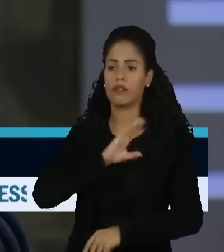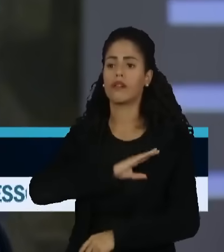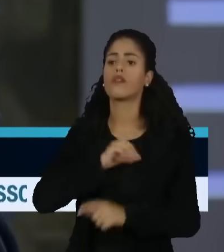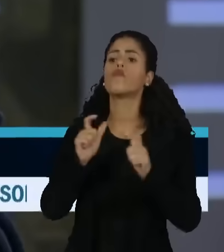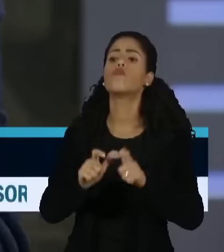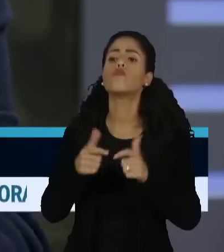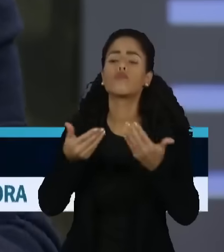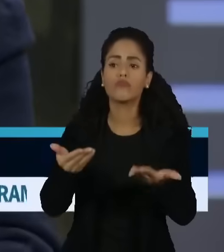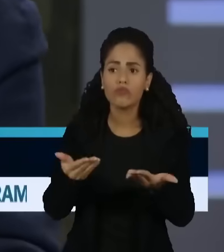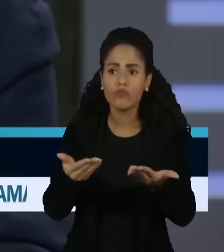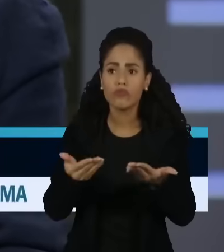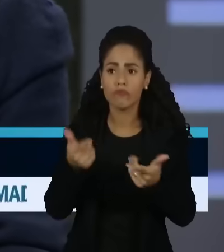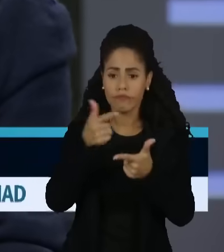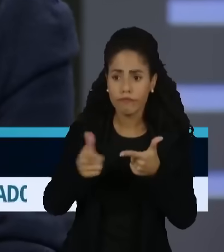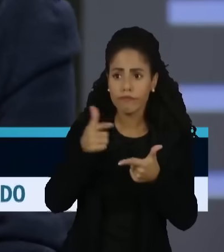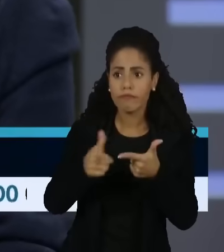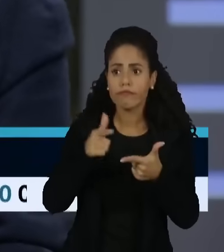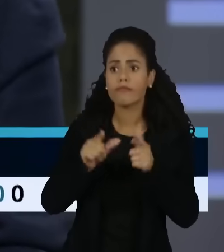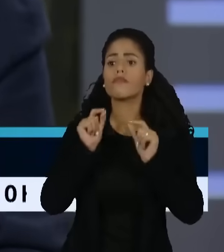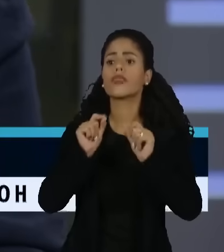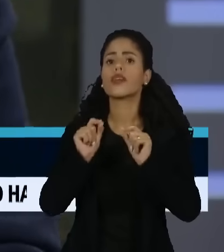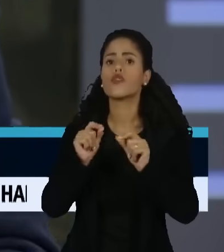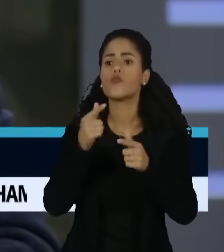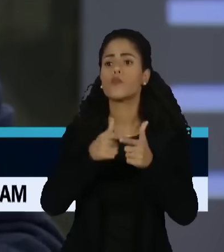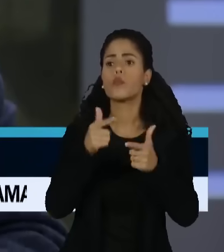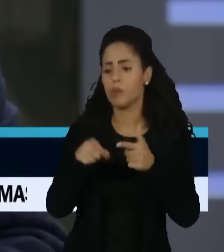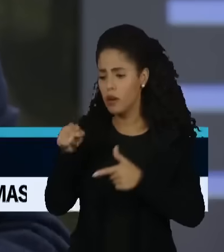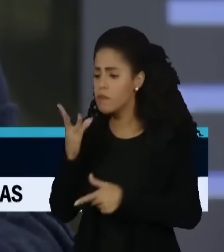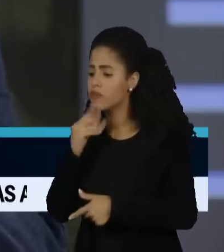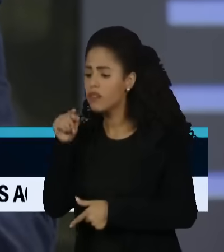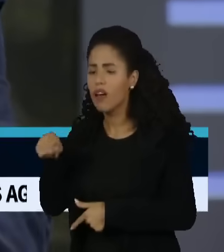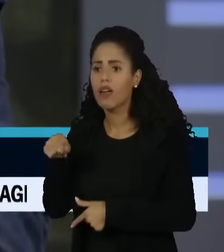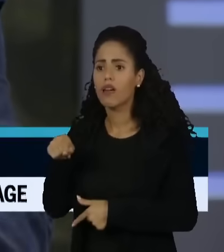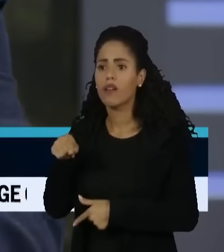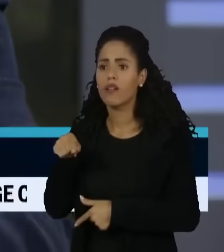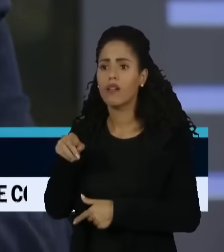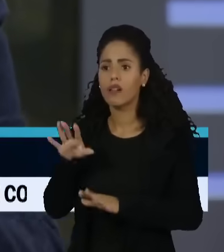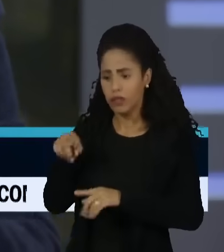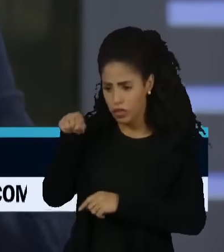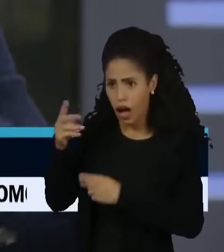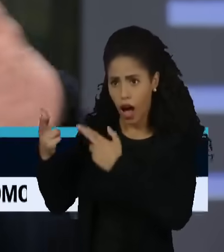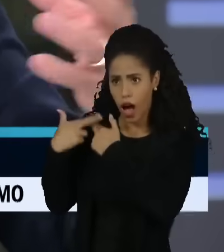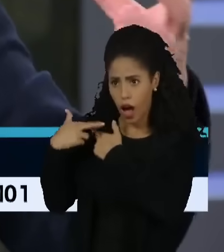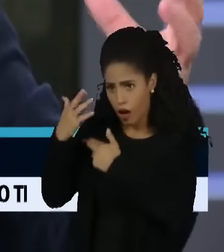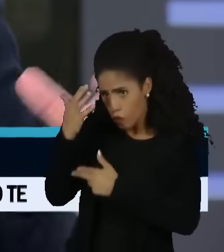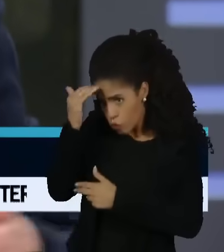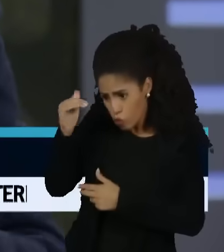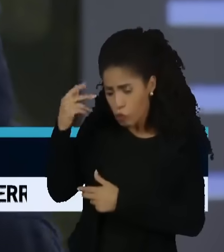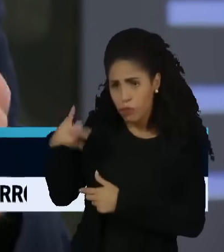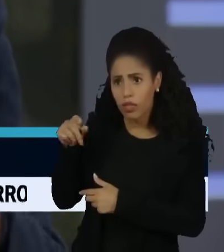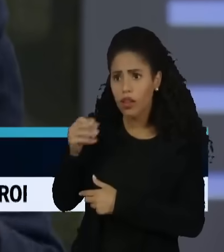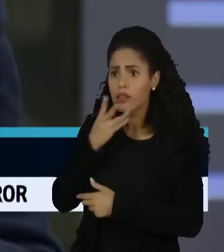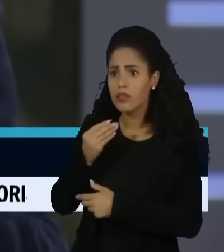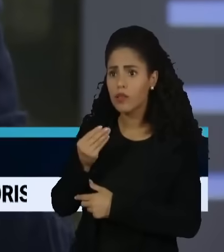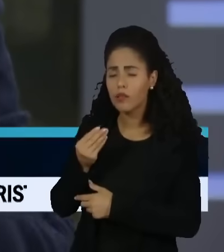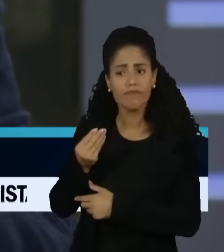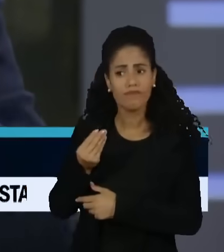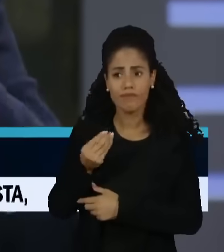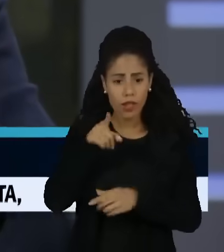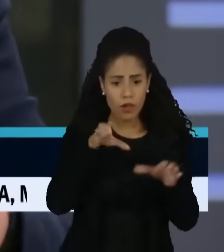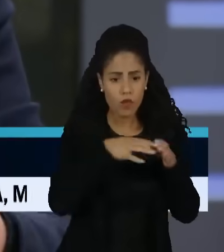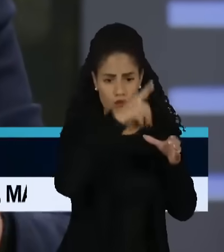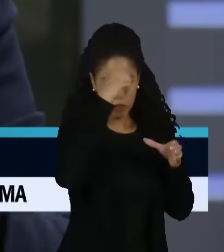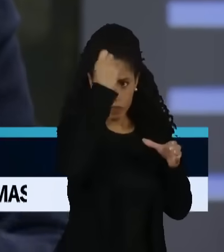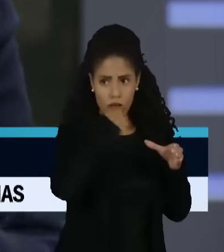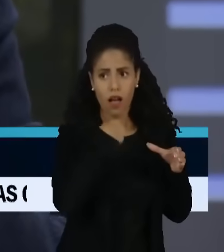aparecer uma questão humanitária, que vai ser atribuído o problema a Israel e não ao Hamas, né? Nessa luta ideológica para construir